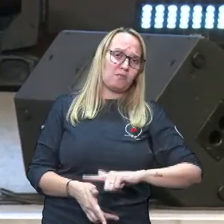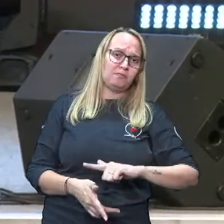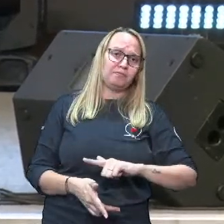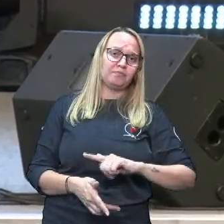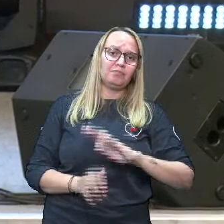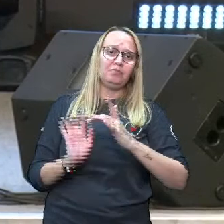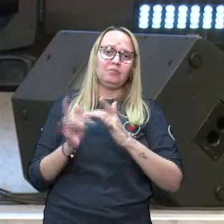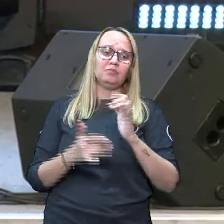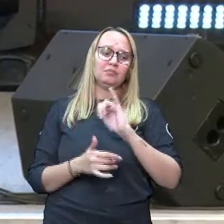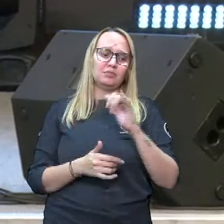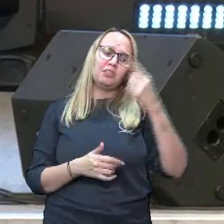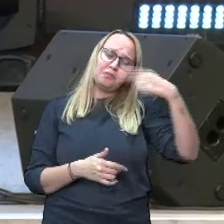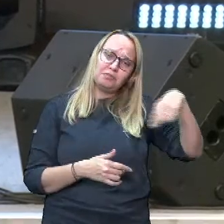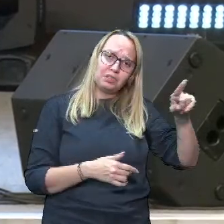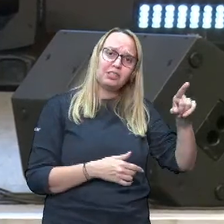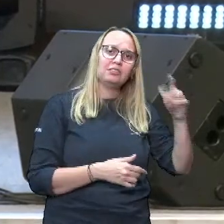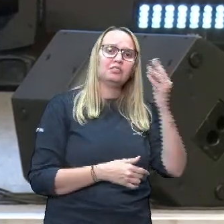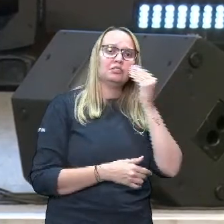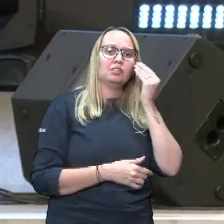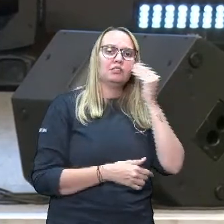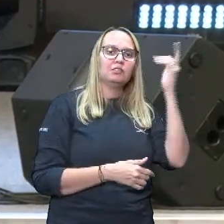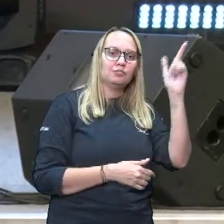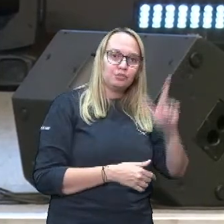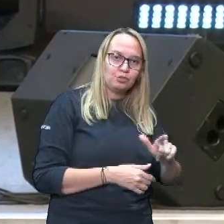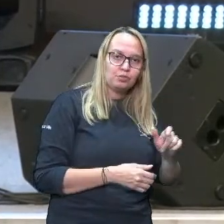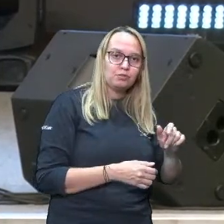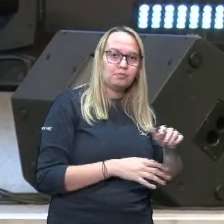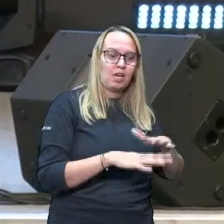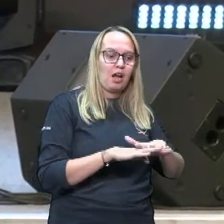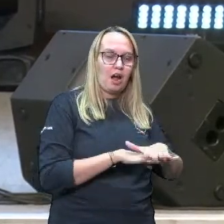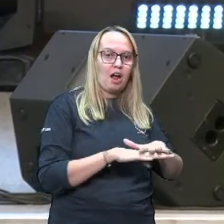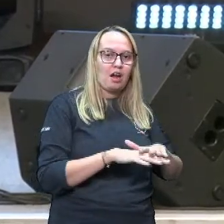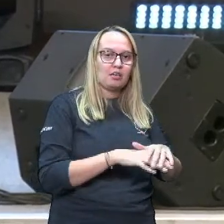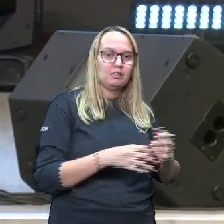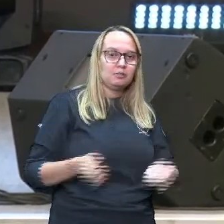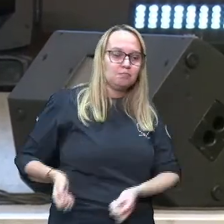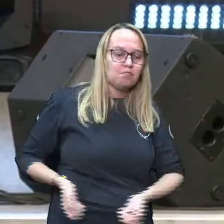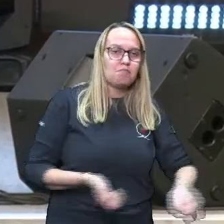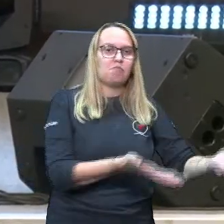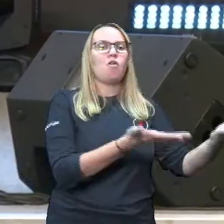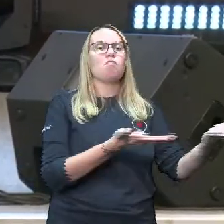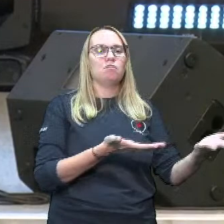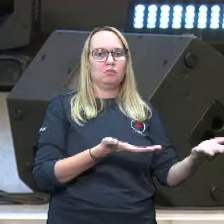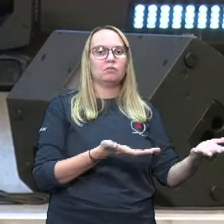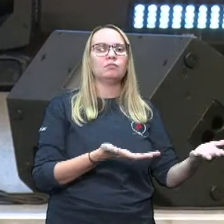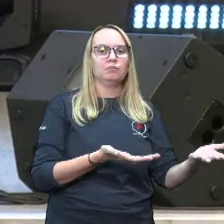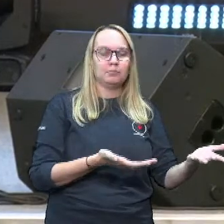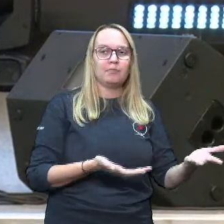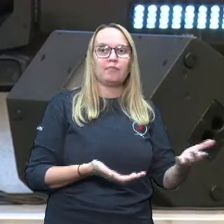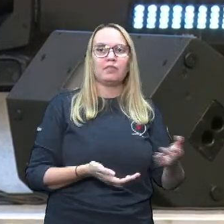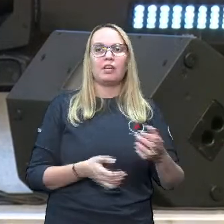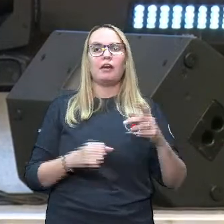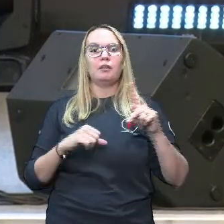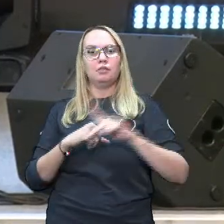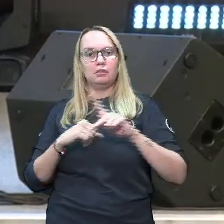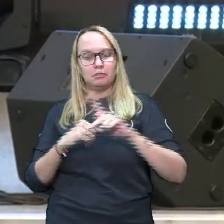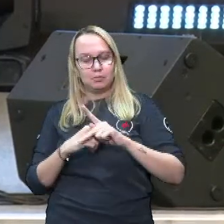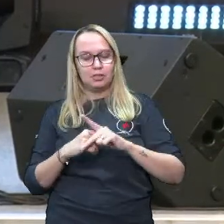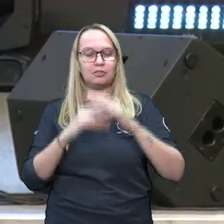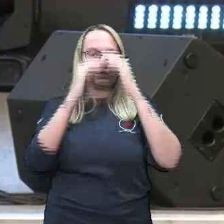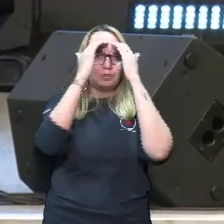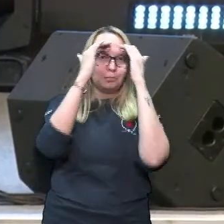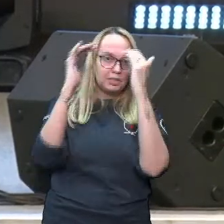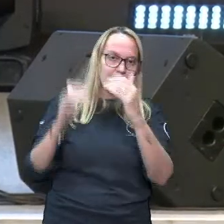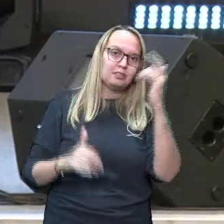vai, volta lá, lança de novo. Ele pega a mesma palavra, no mesmo cenário, no mesmo tipo